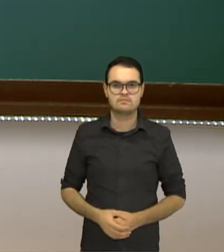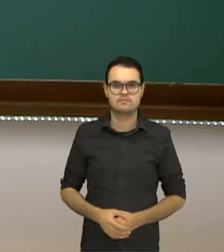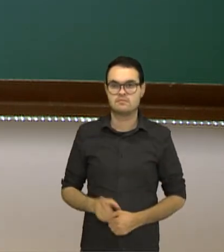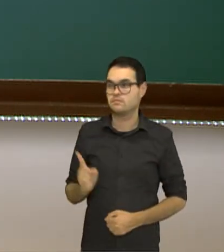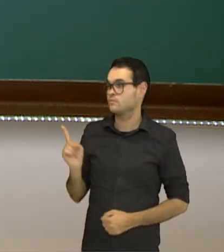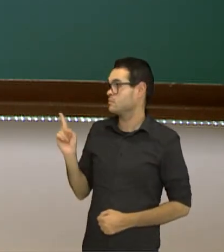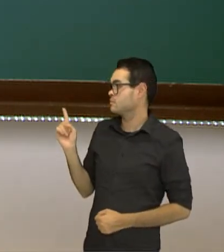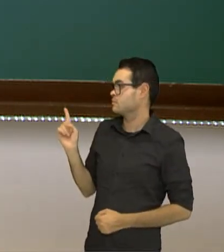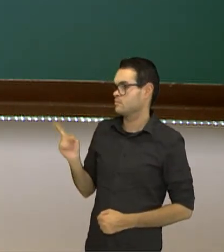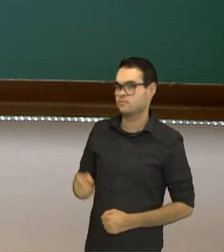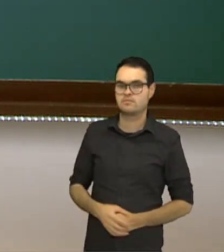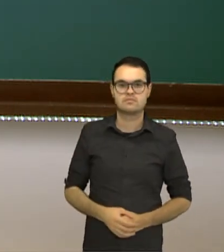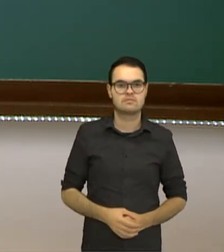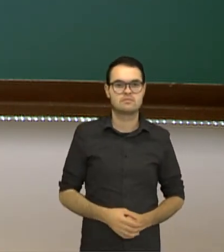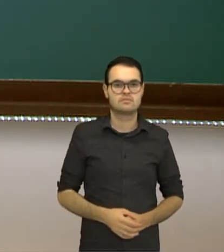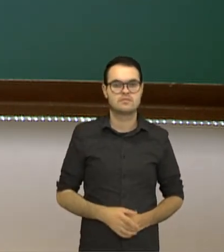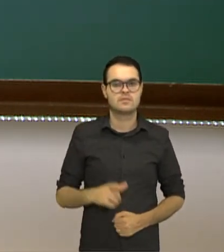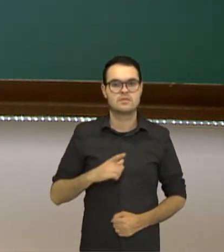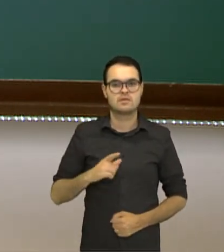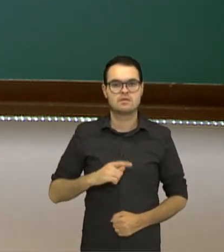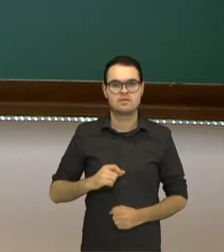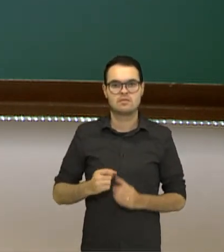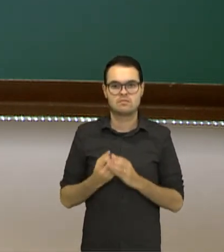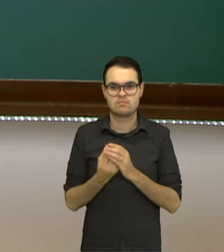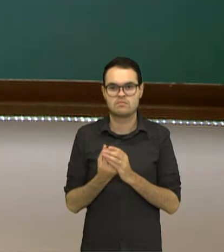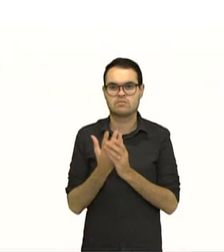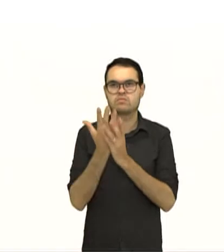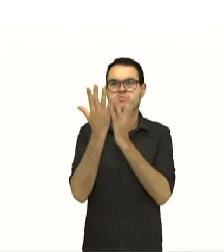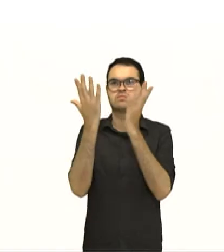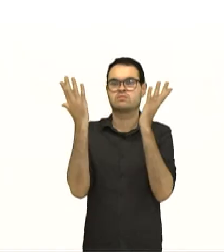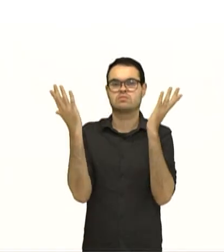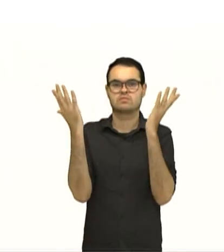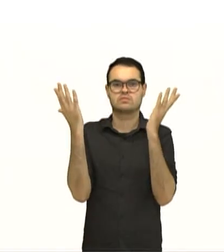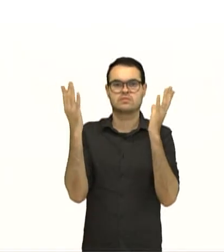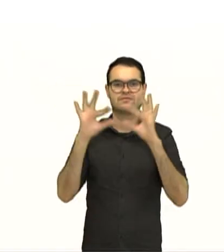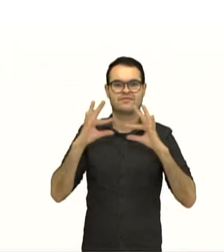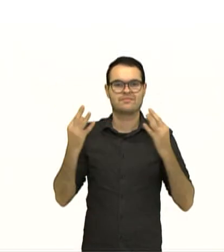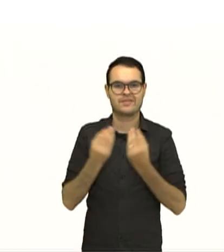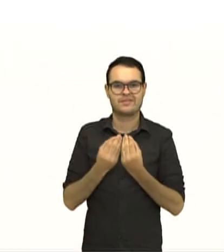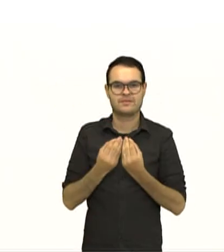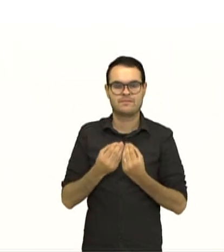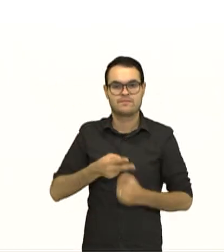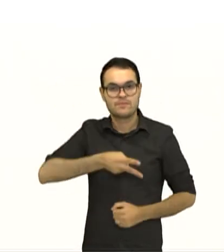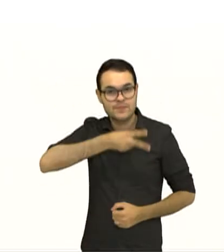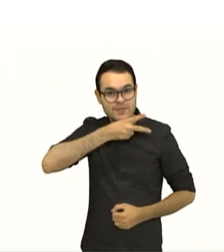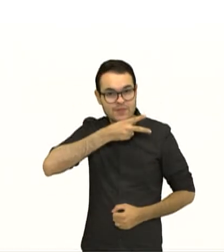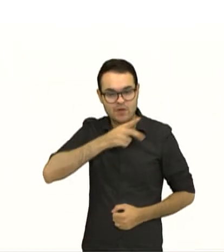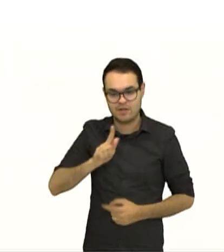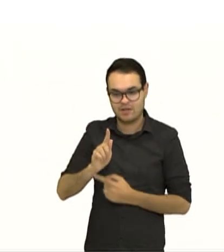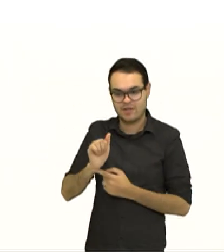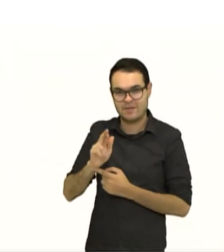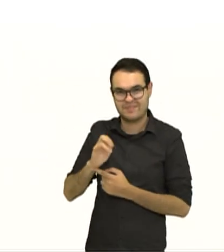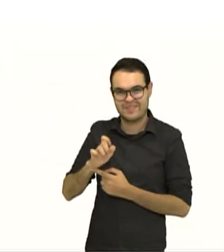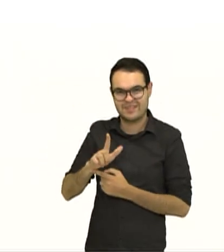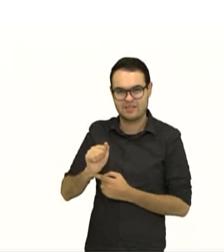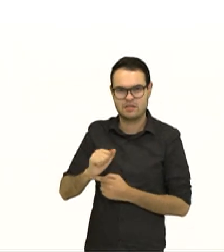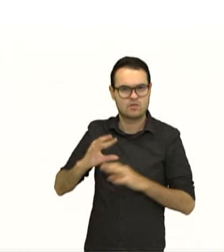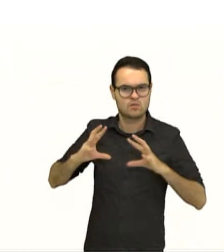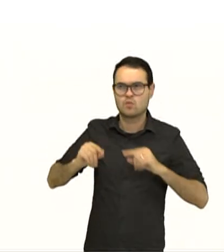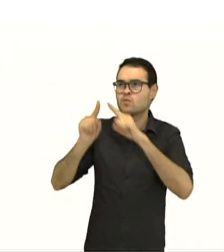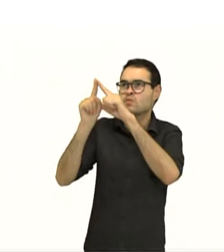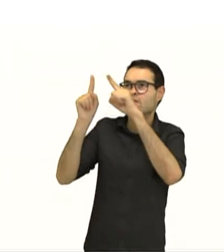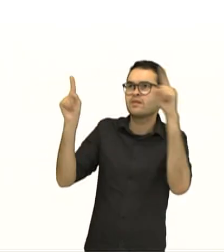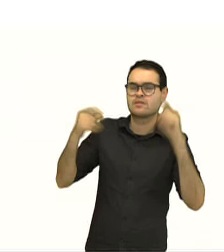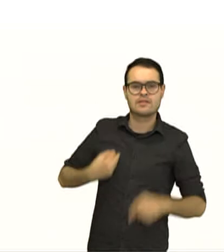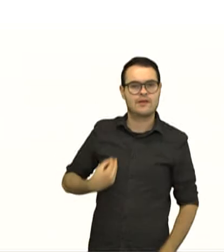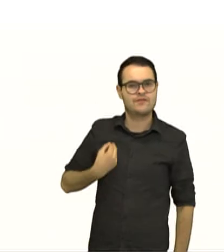esse problema. Eu tenho uma árvore genealógica aqui e diz aqui, os bisavós de Gabriela estão todos vivos. Quantos são